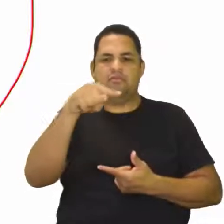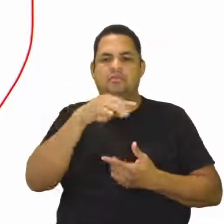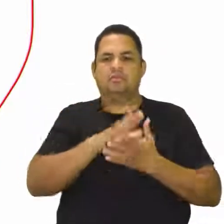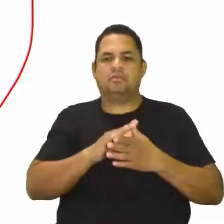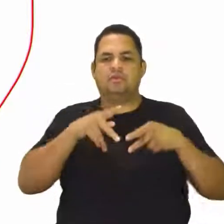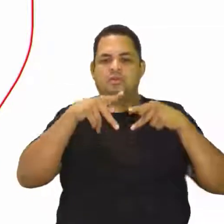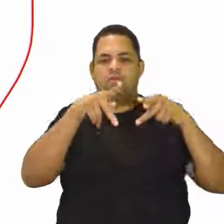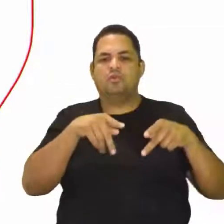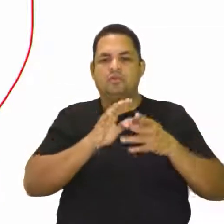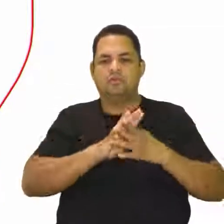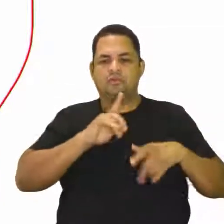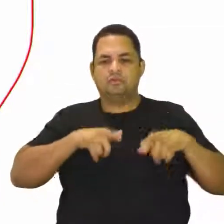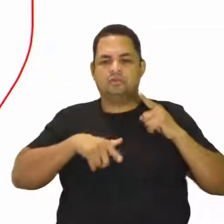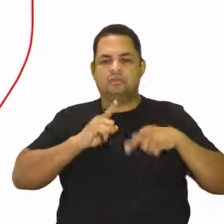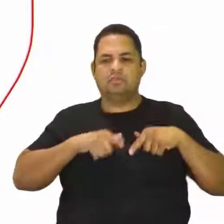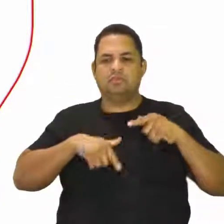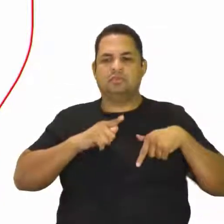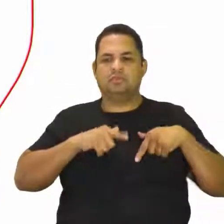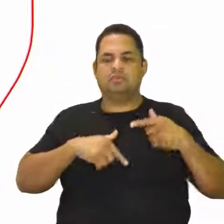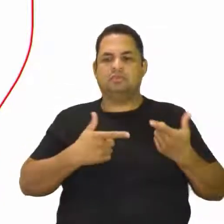Unidos.